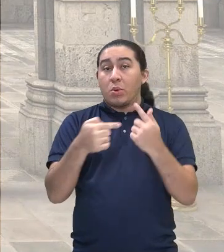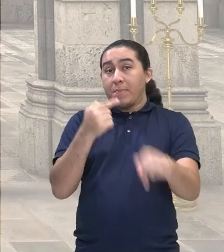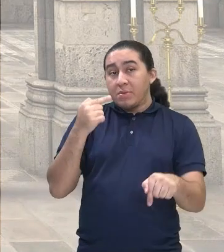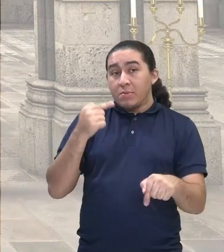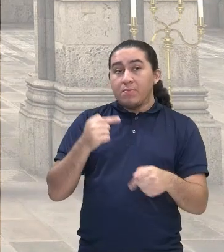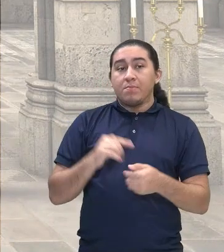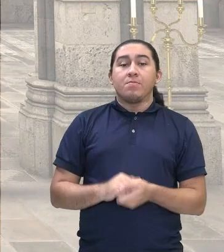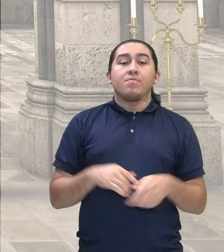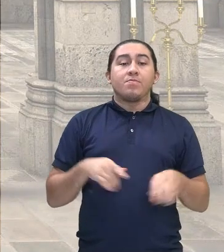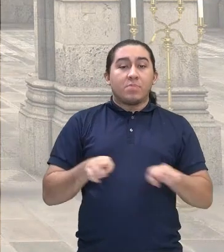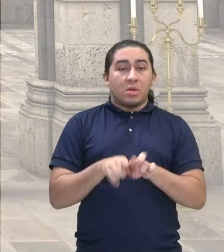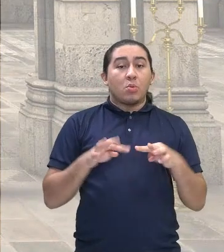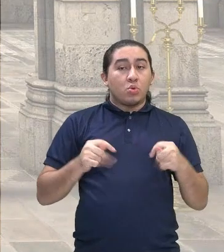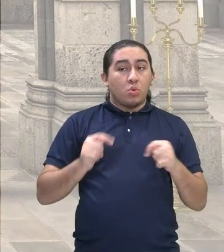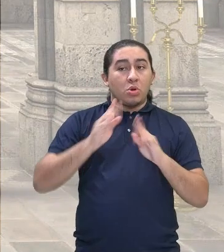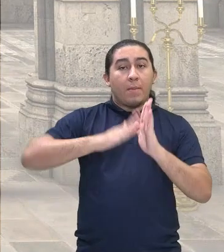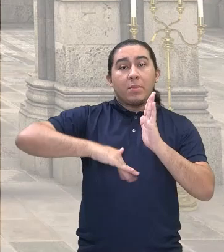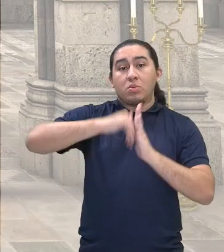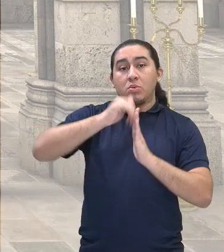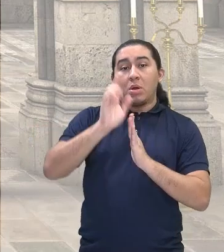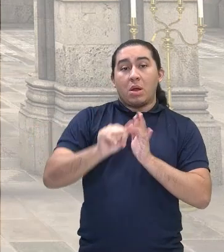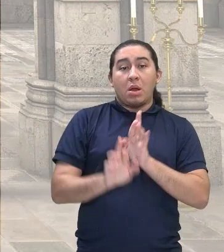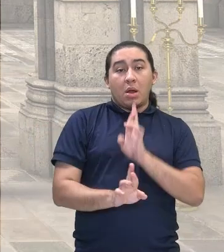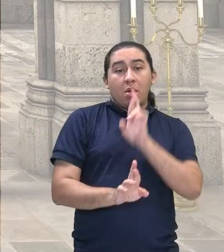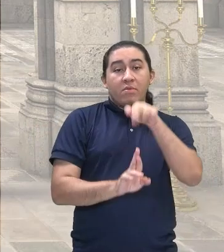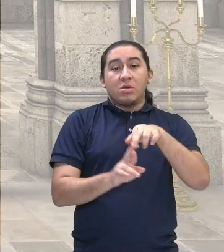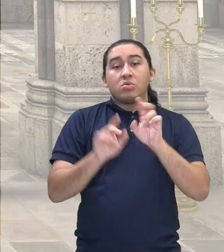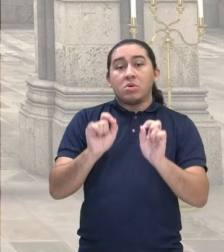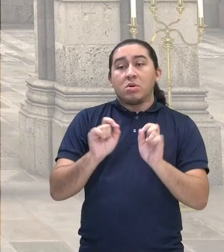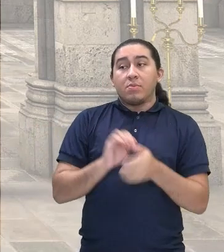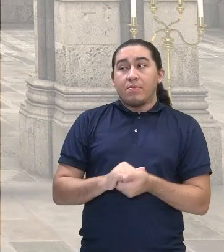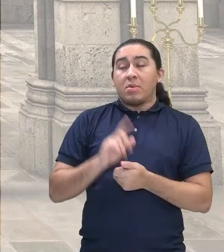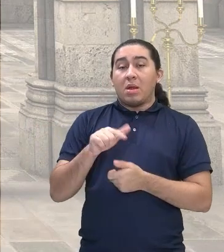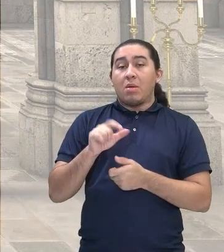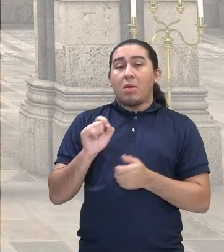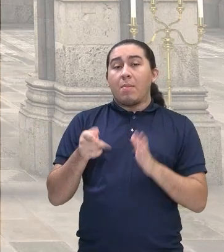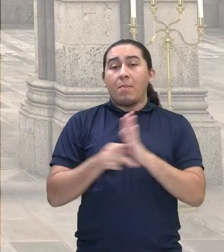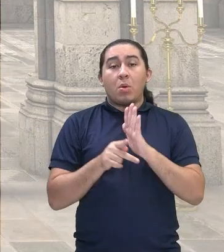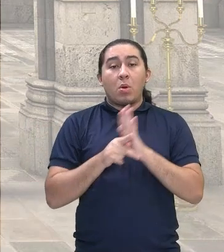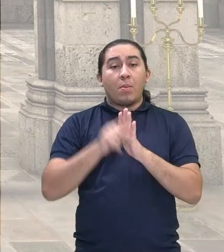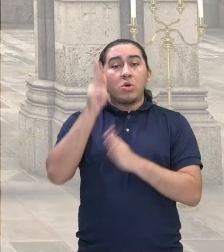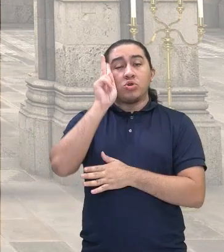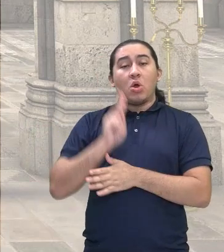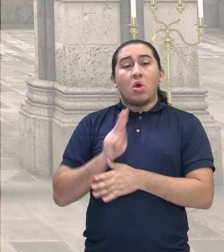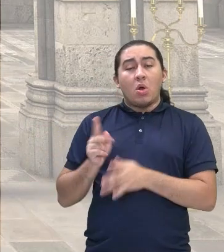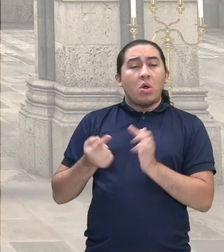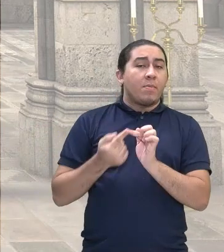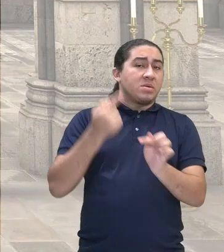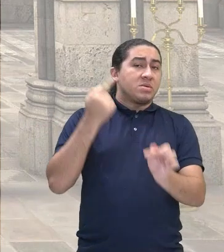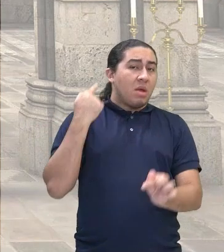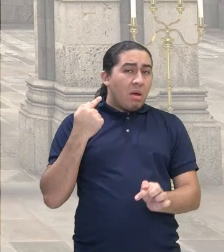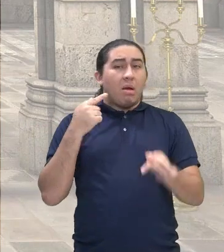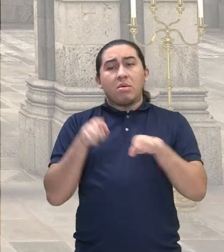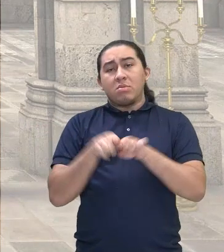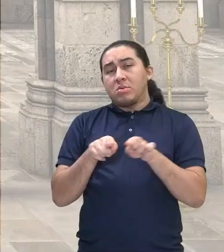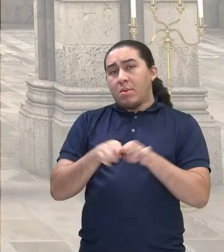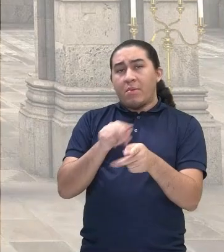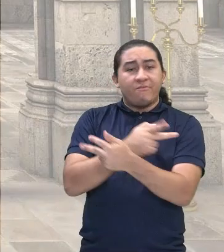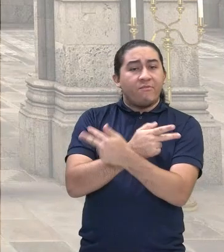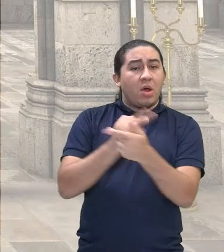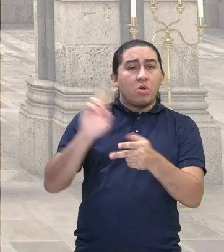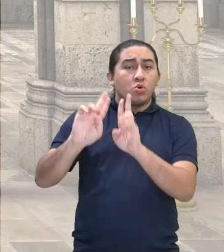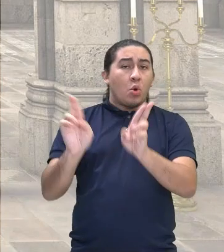as pinturas eram relacionadas à Bíblia, às histórias, passagens da Bíblia, santos. Então,